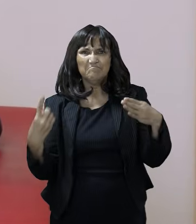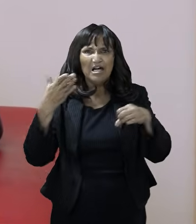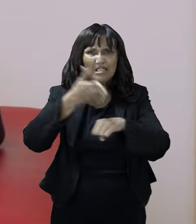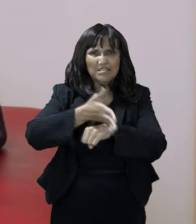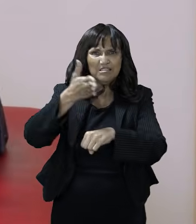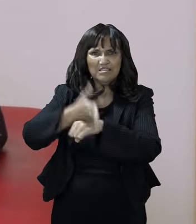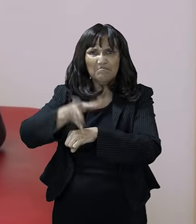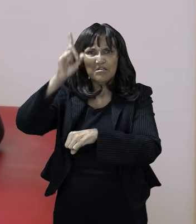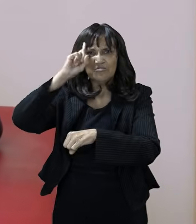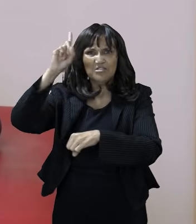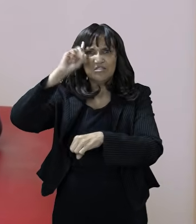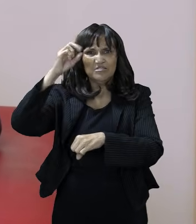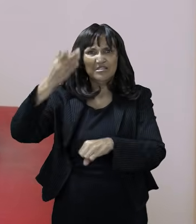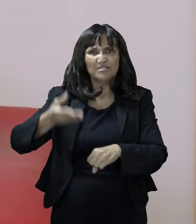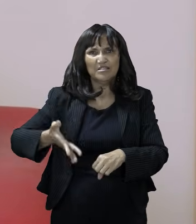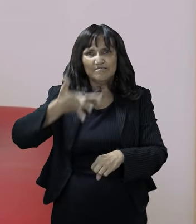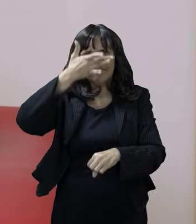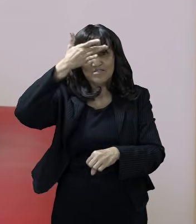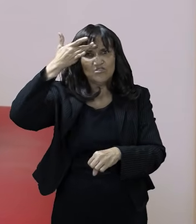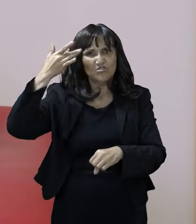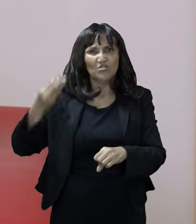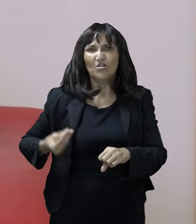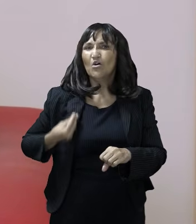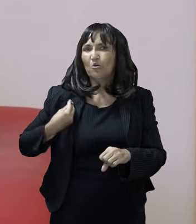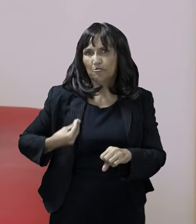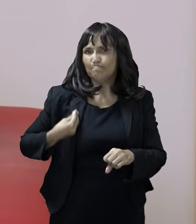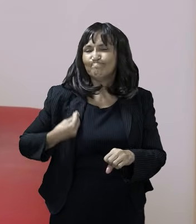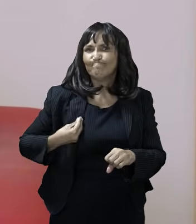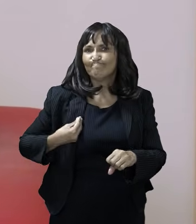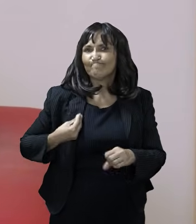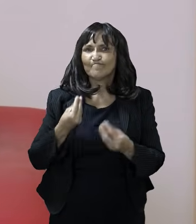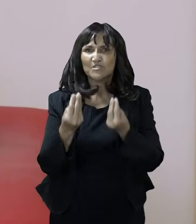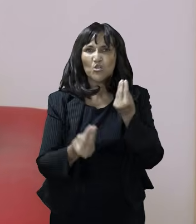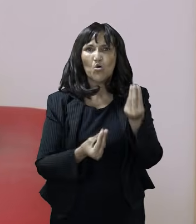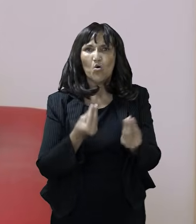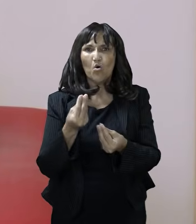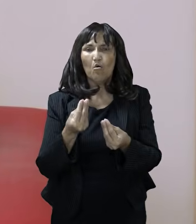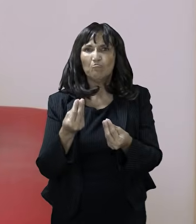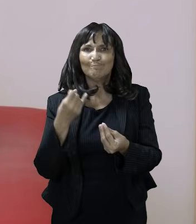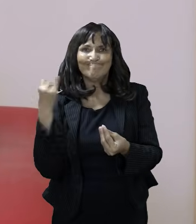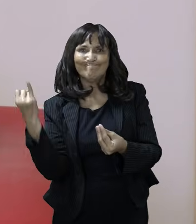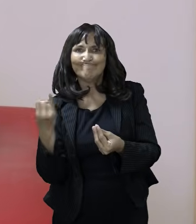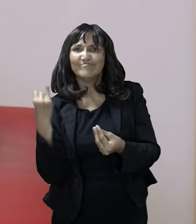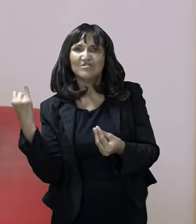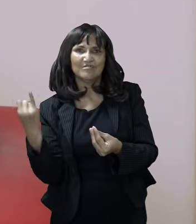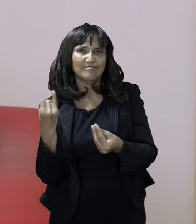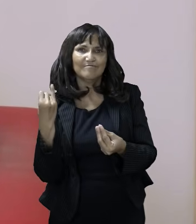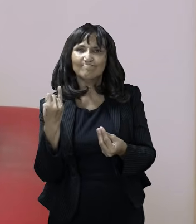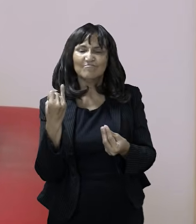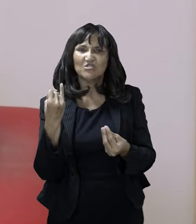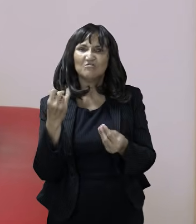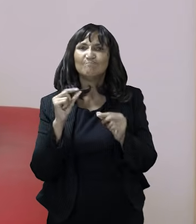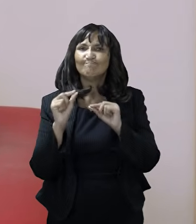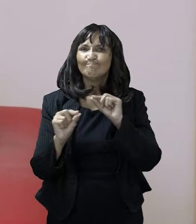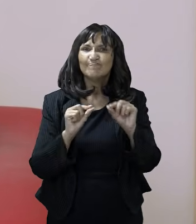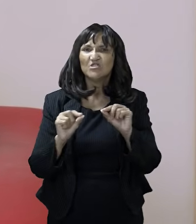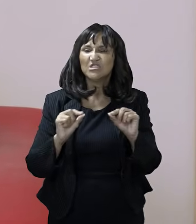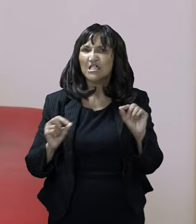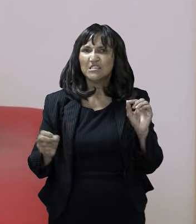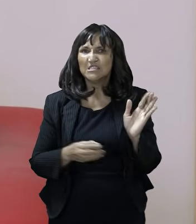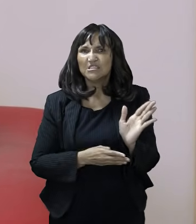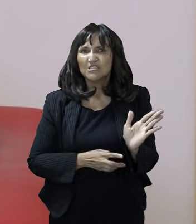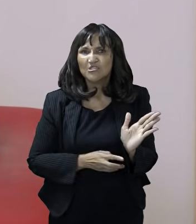pessoas, no dia a dia, como um elemento importante dessa coisa das novas